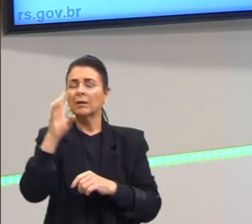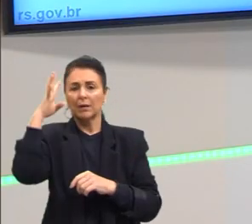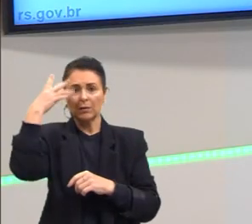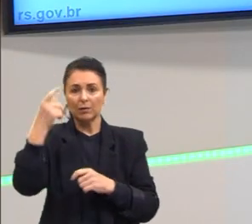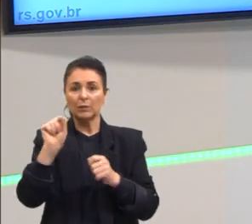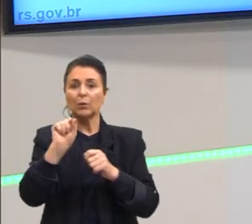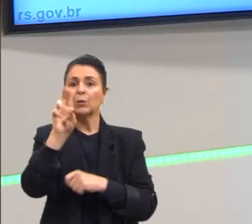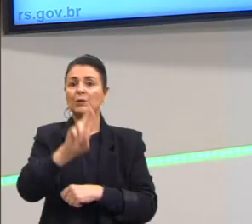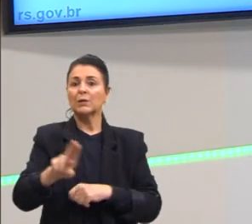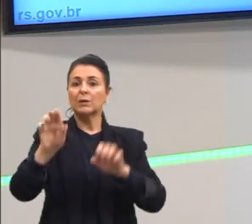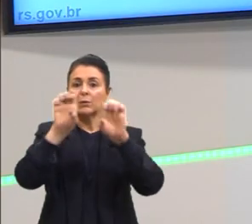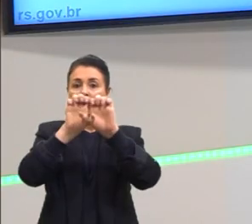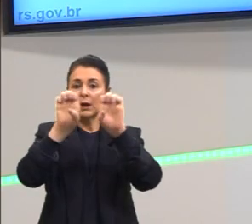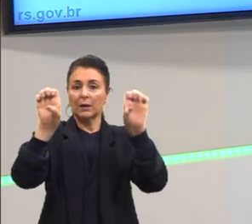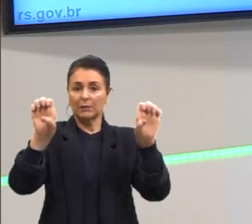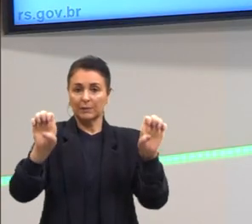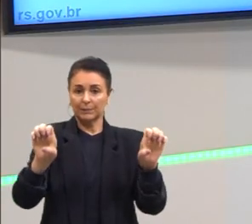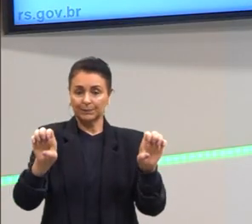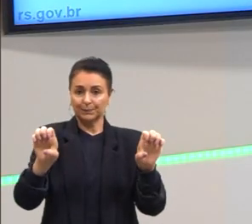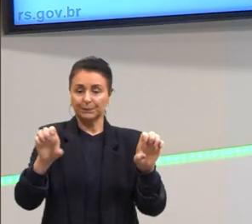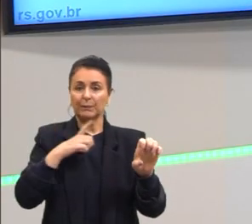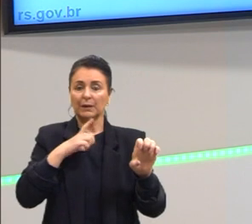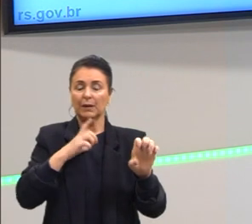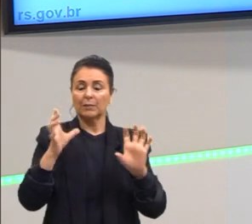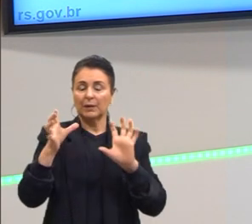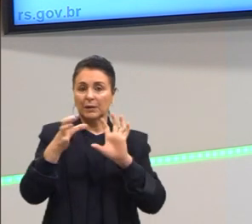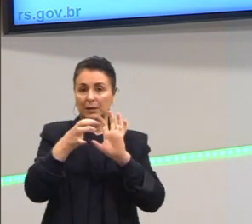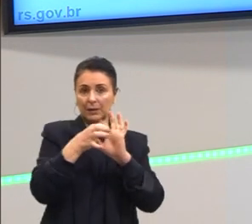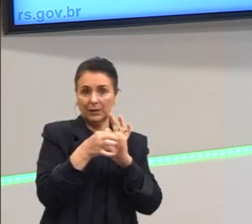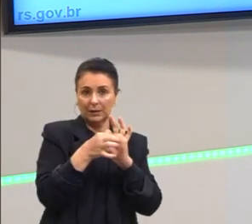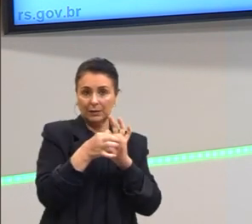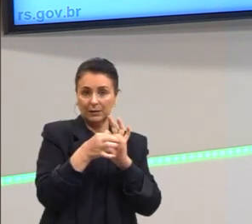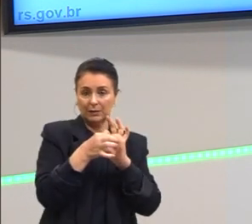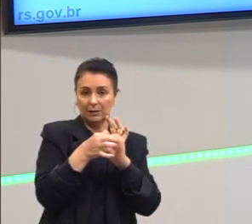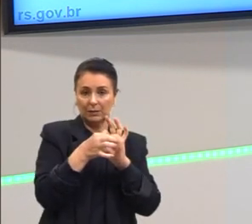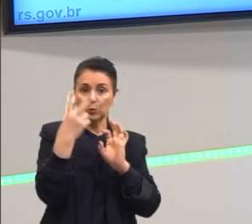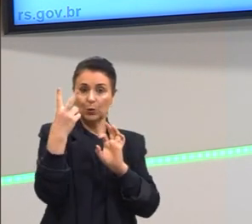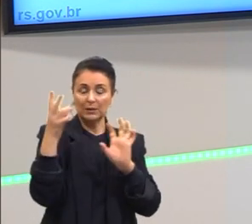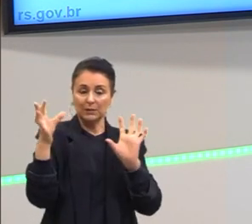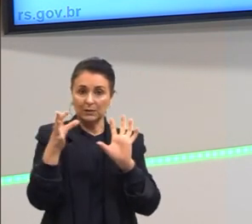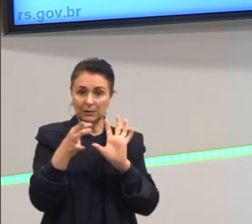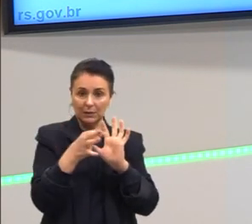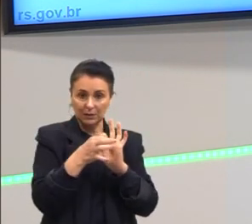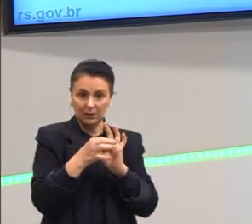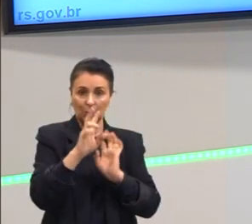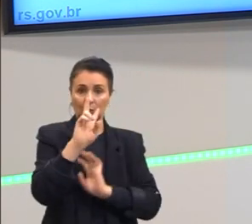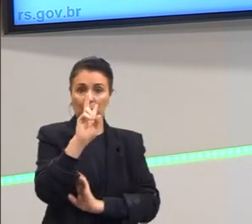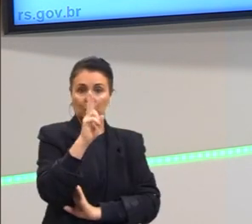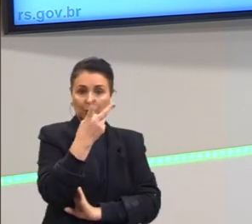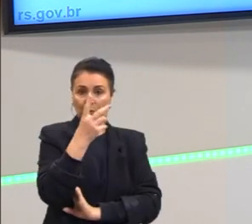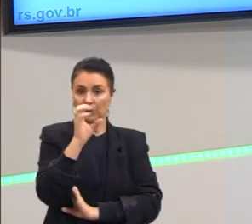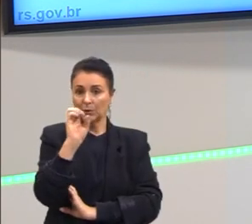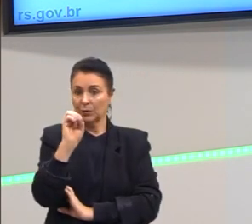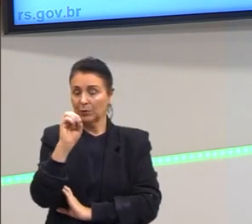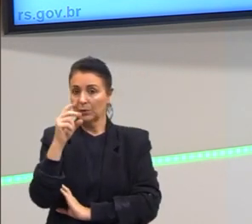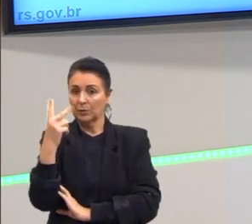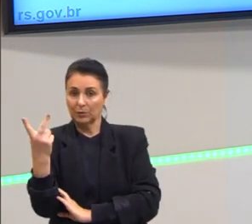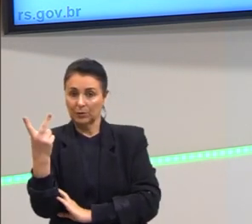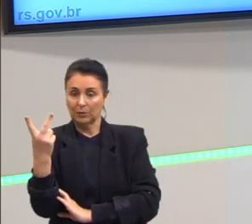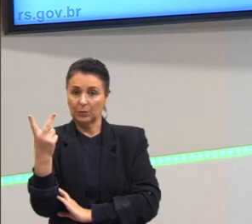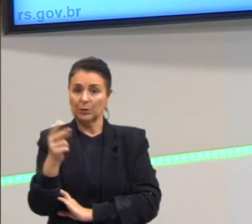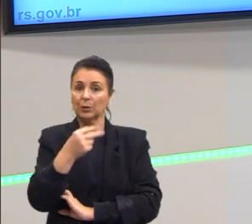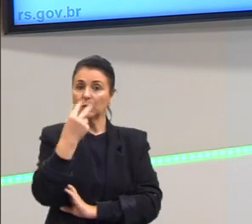equação eu vou ter uma ligação entre duas ligações entre hidrogênio e oxigênio e duas moléculas de